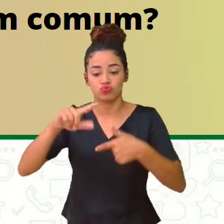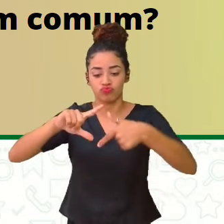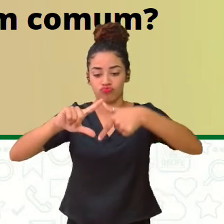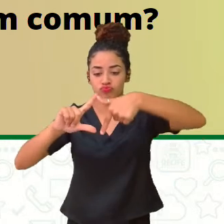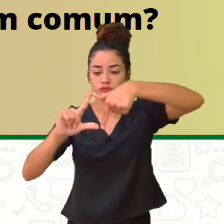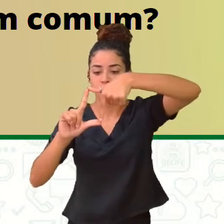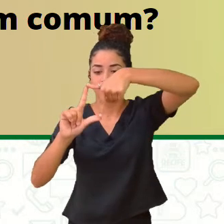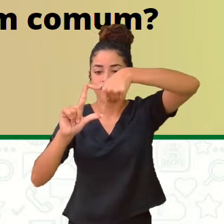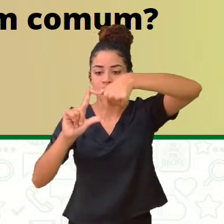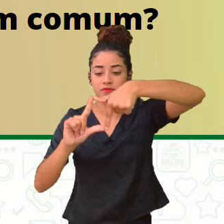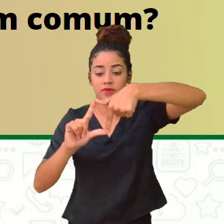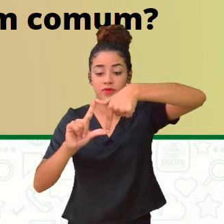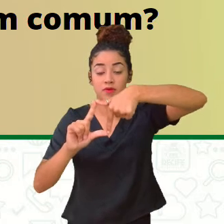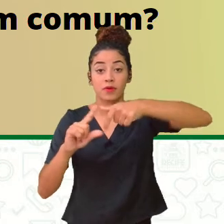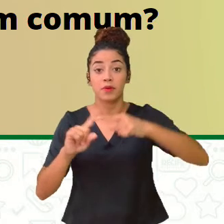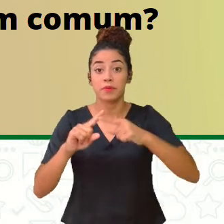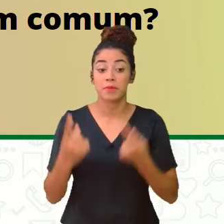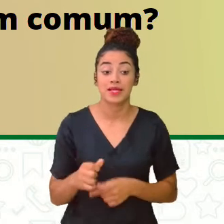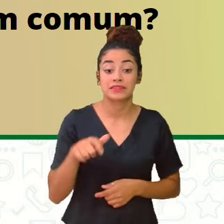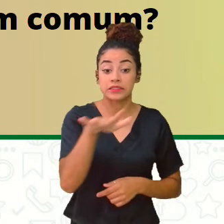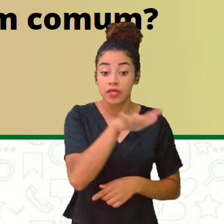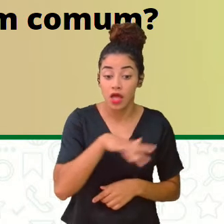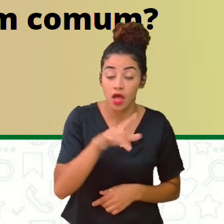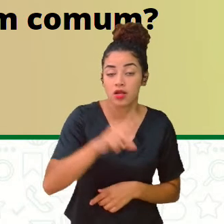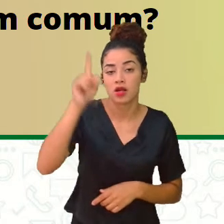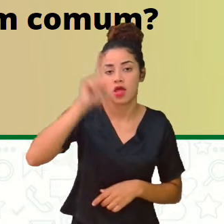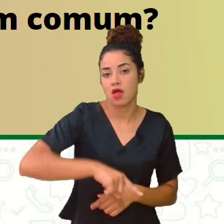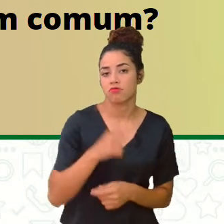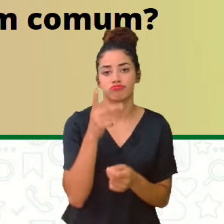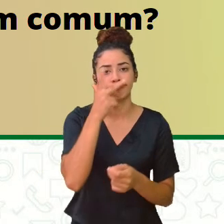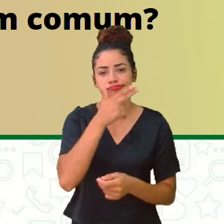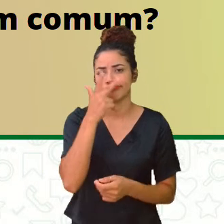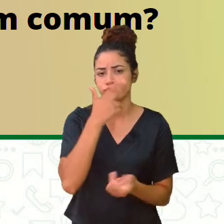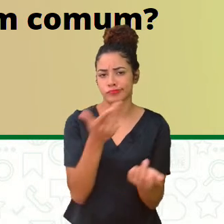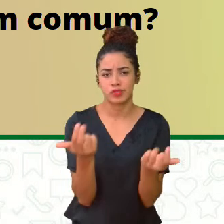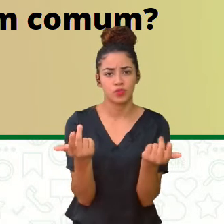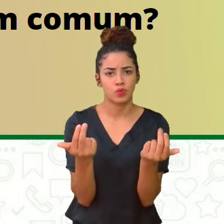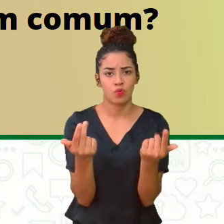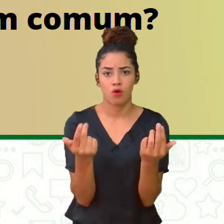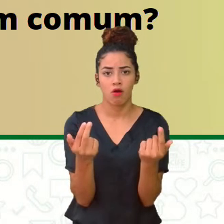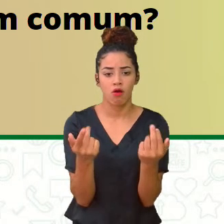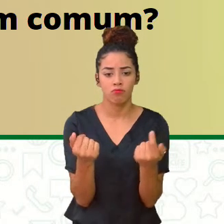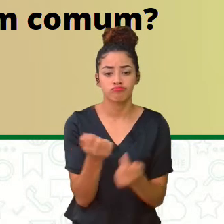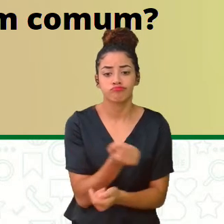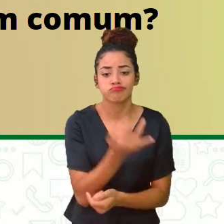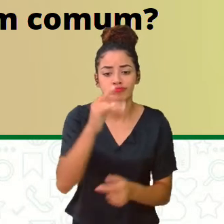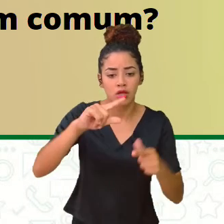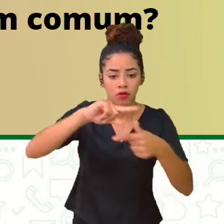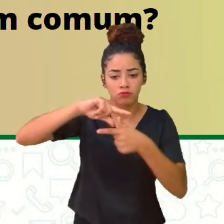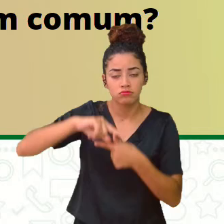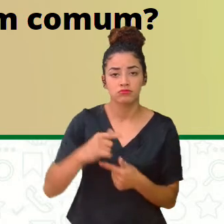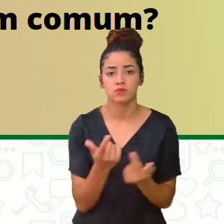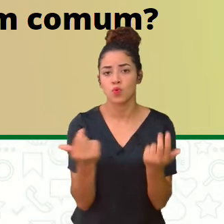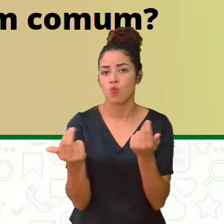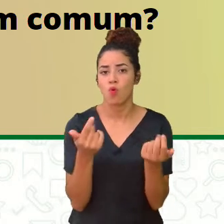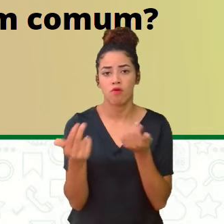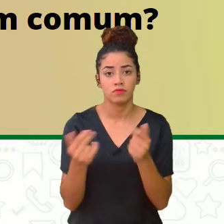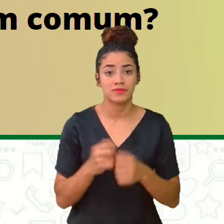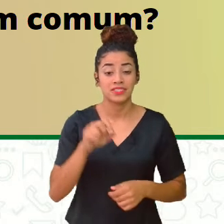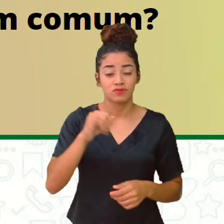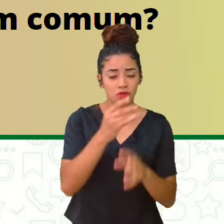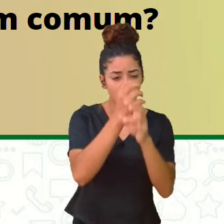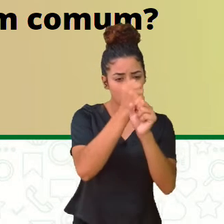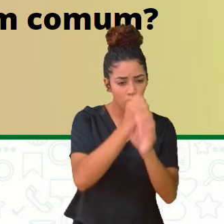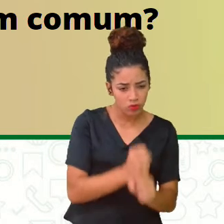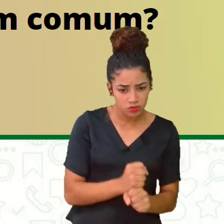mesma quantidade de quadradinhos aí da malha quadriculada. Perceberam isso? Então, se você contar, você vai